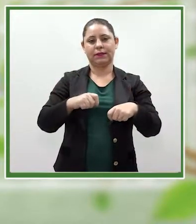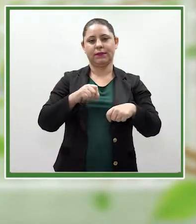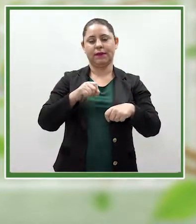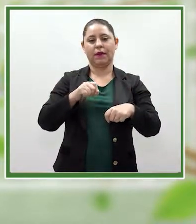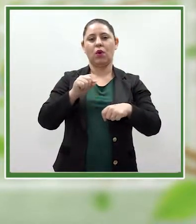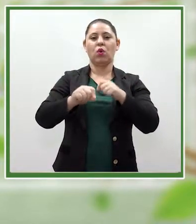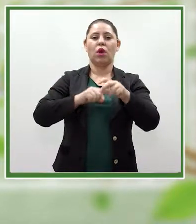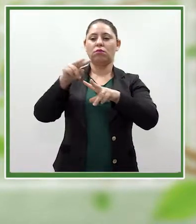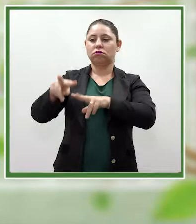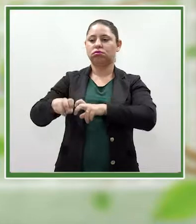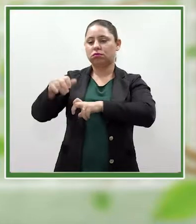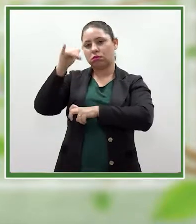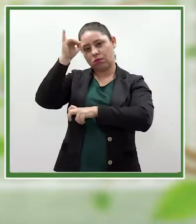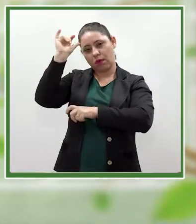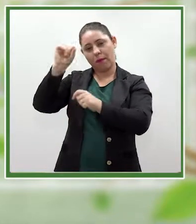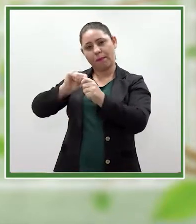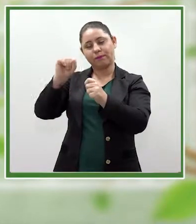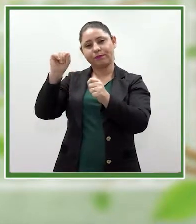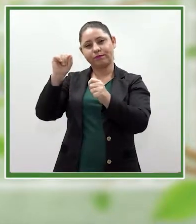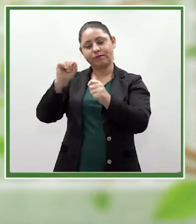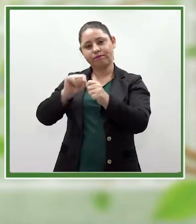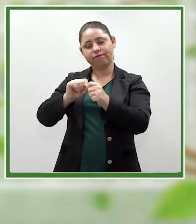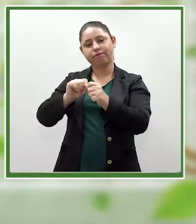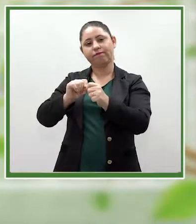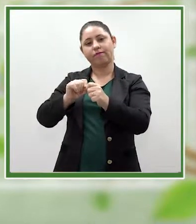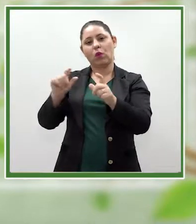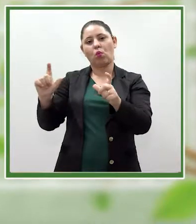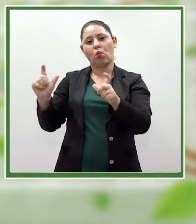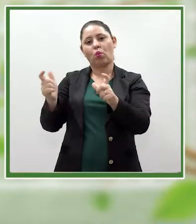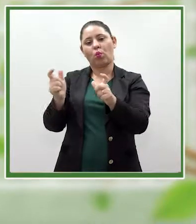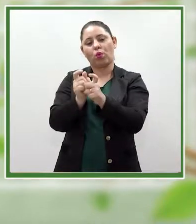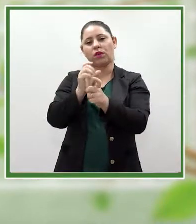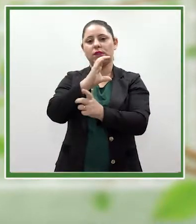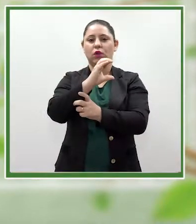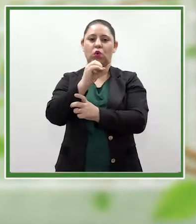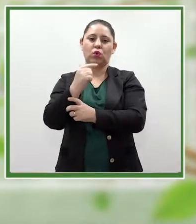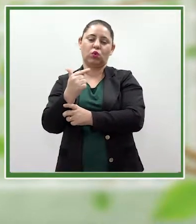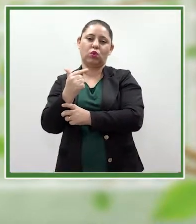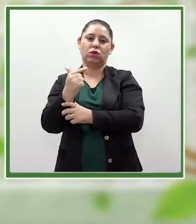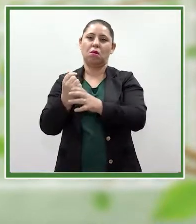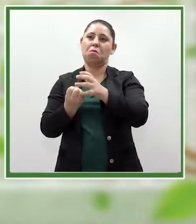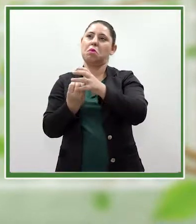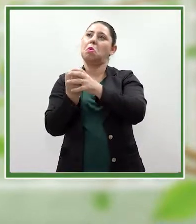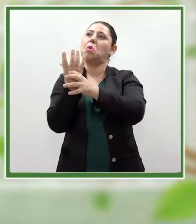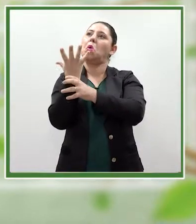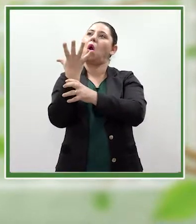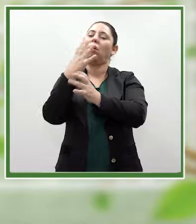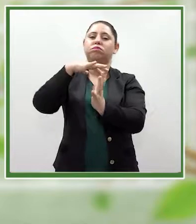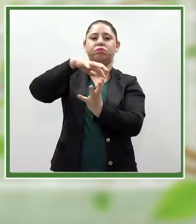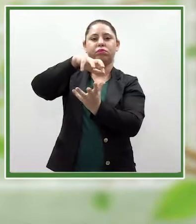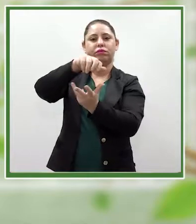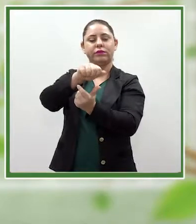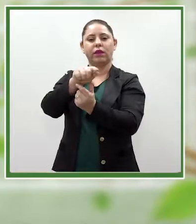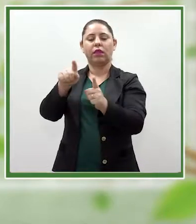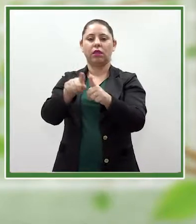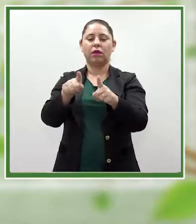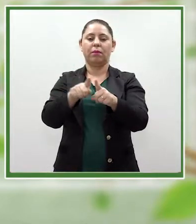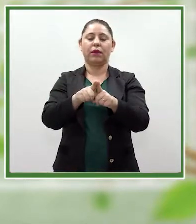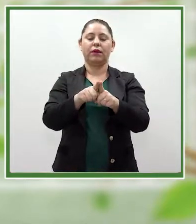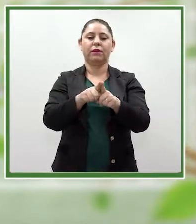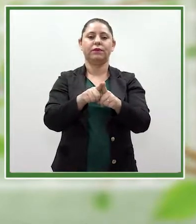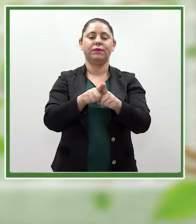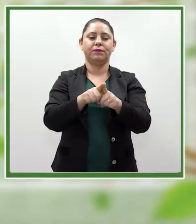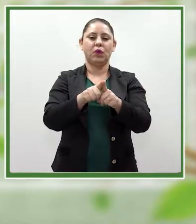Ela depende do setor primário, ou seja, depende da agropecuária, para fazer então essa remoção e tornar-se carbono